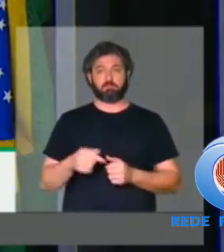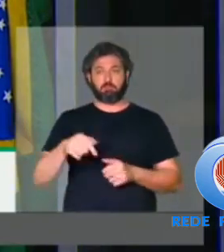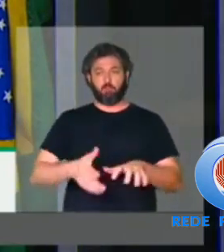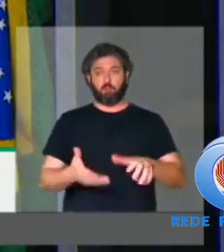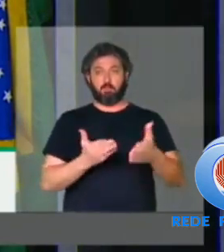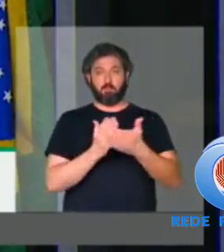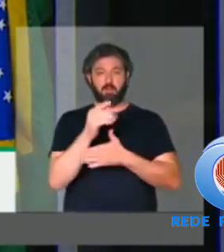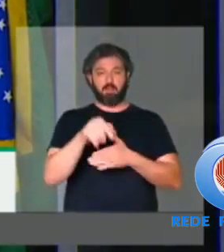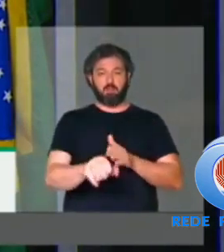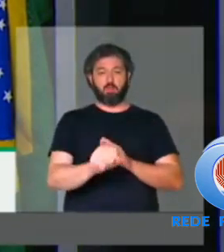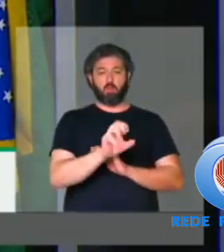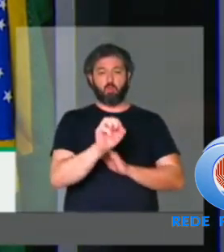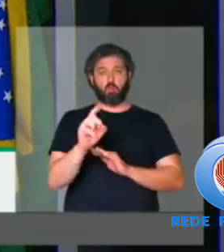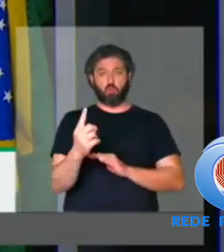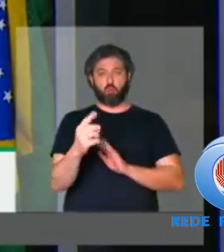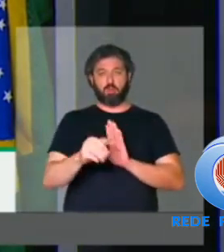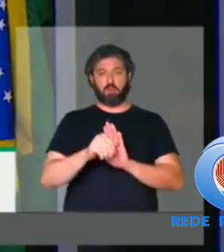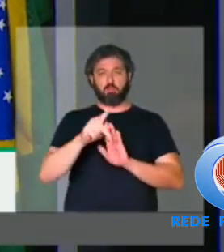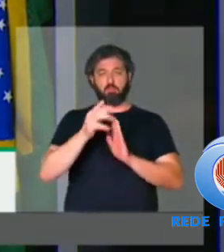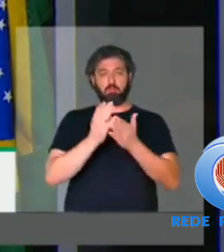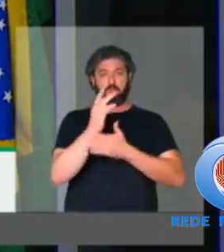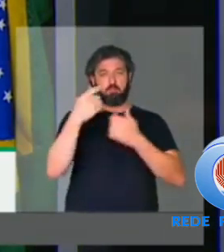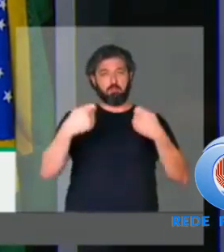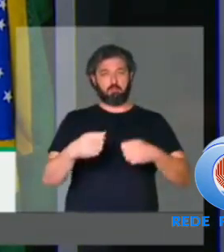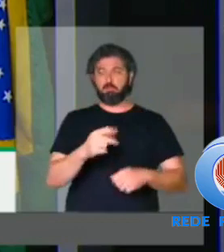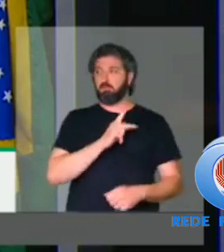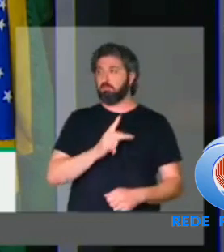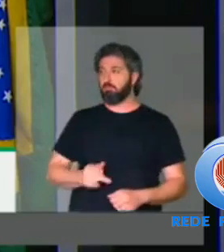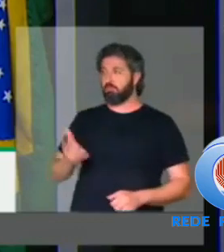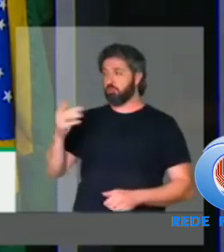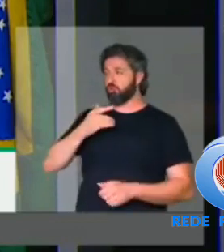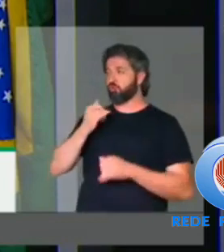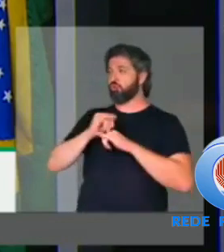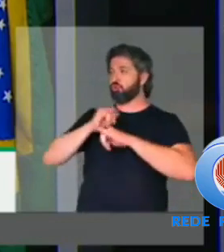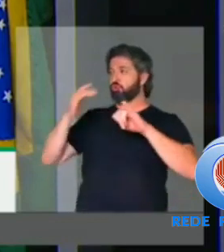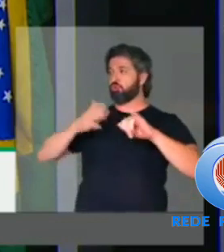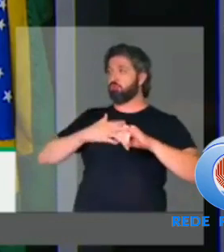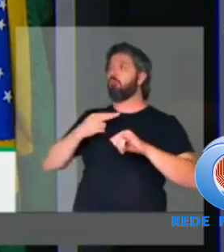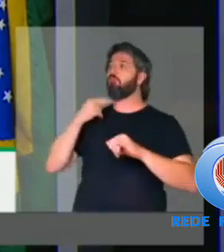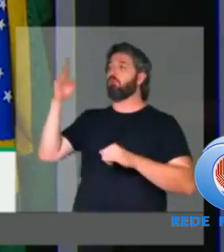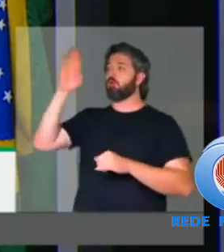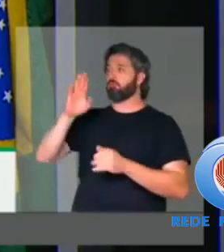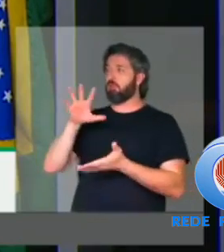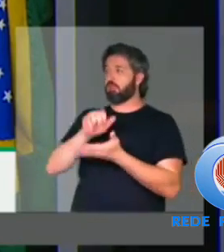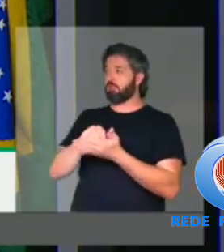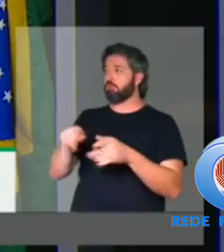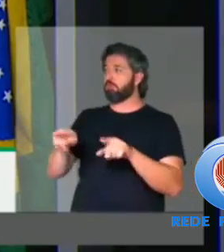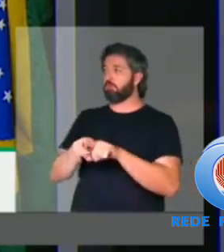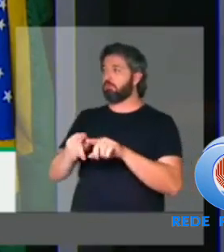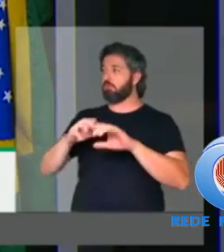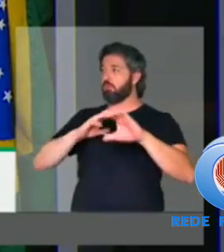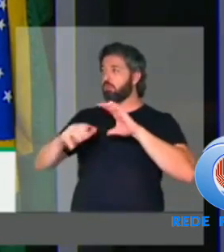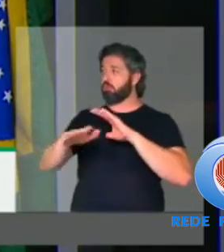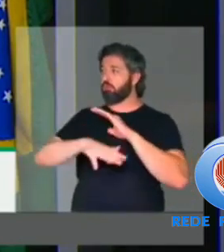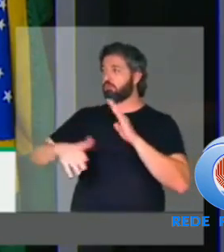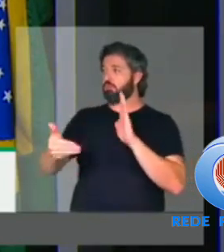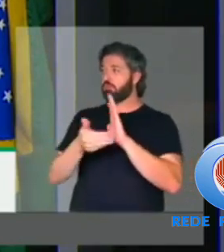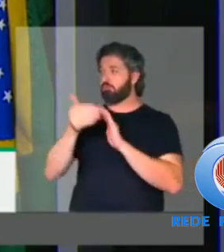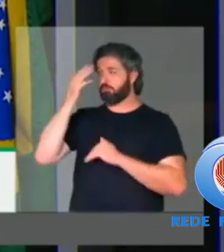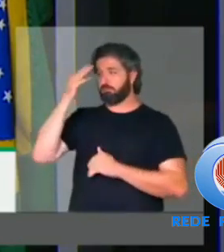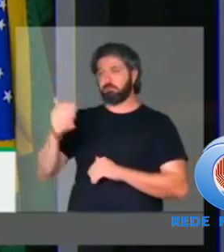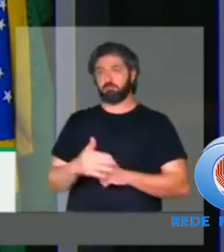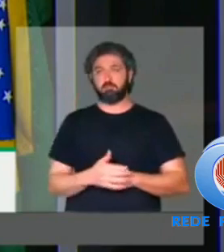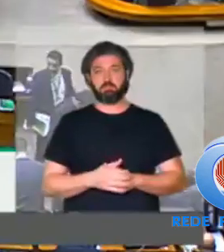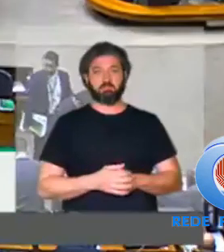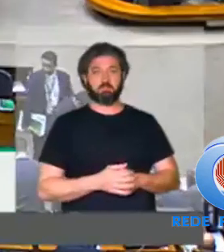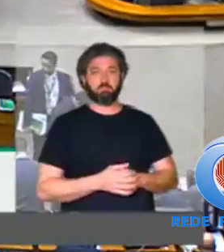precisa aprovar a MP 881. Presidente, gostaria que o discurso ficasse na Voz do Brasil e nos demais canais de